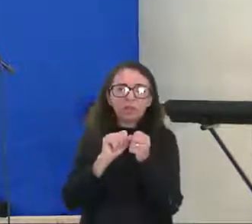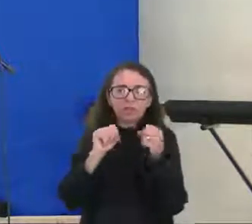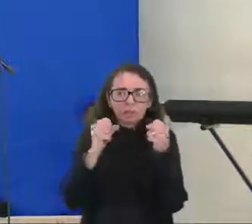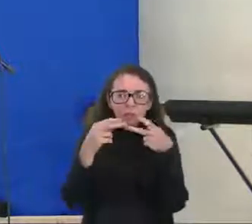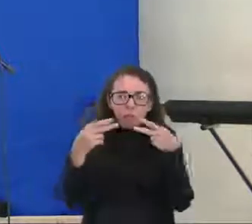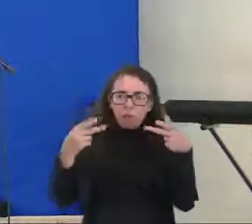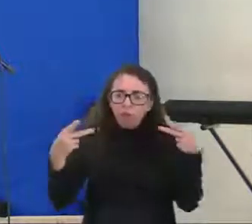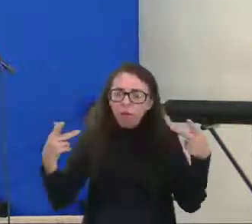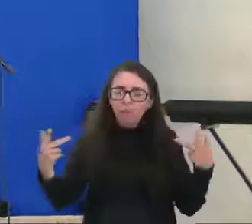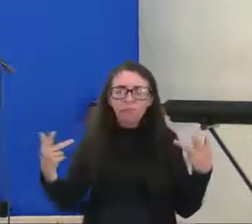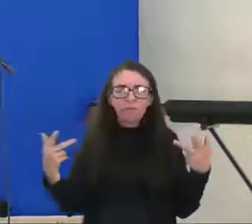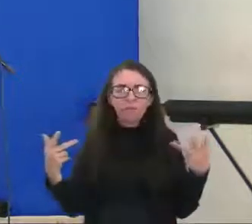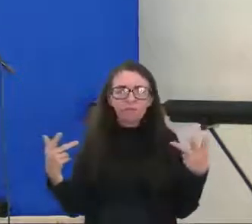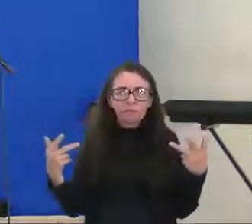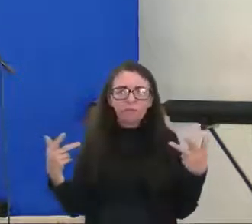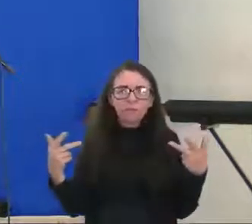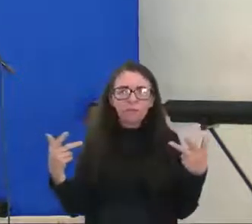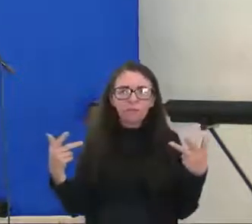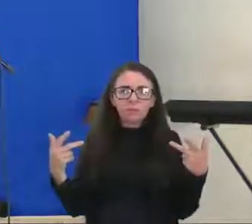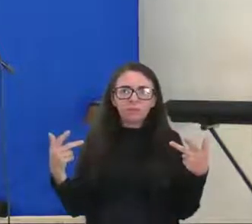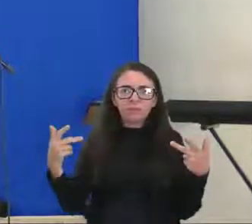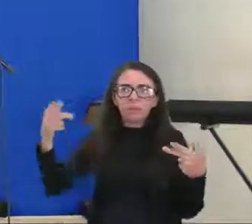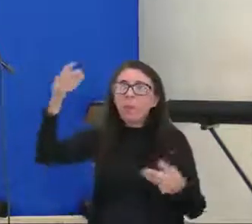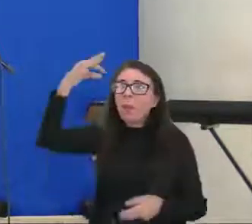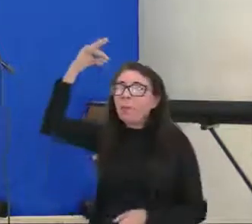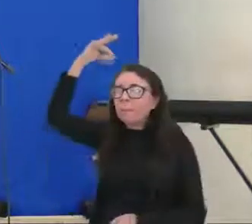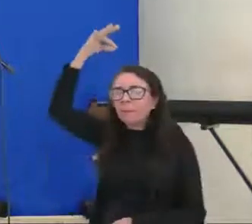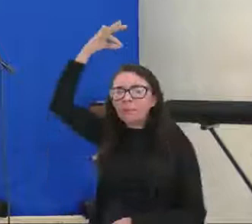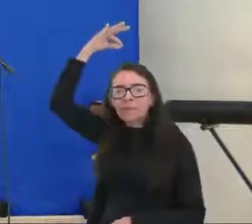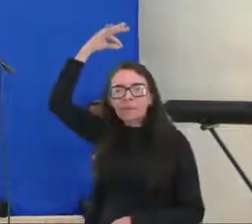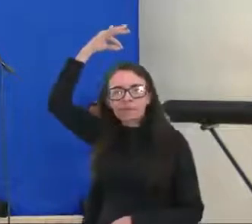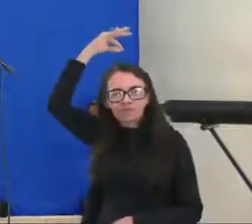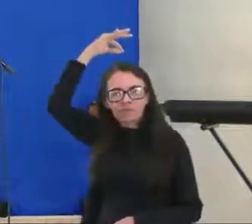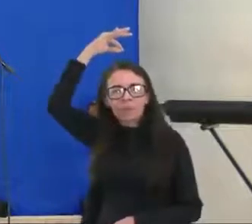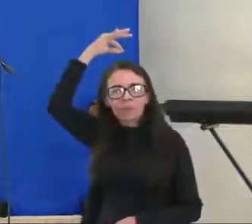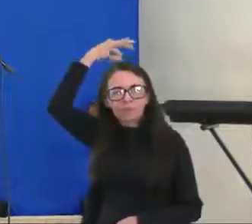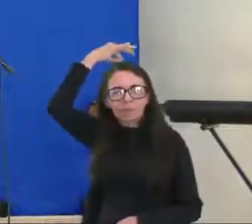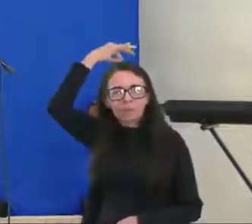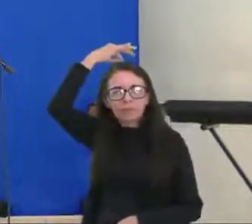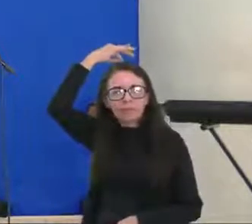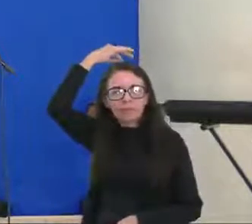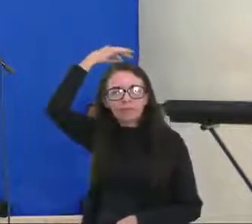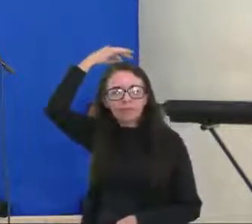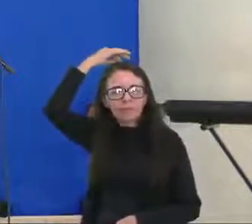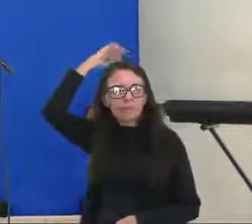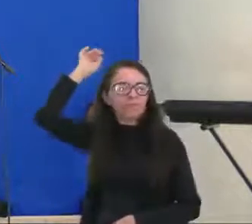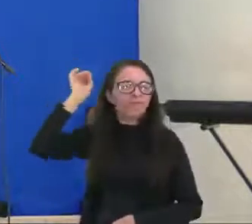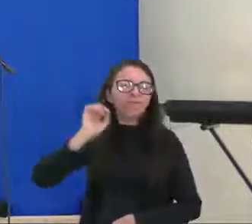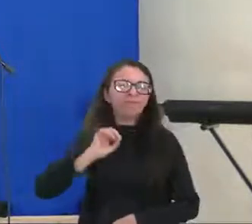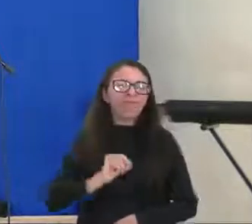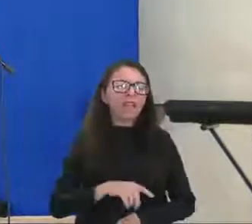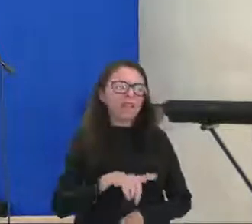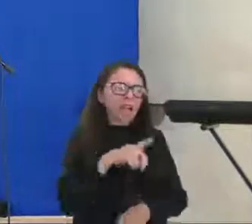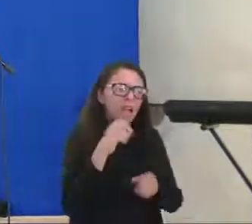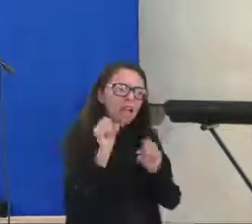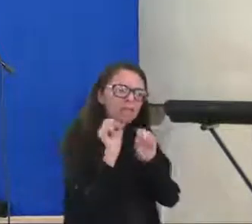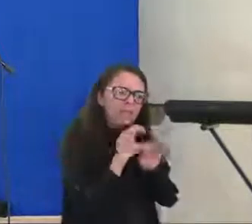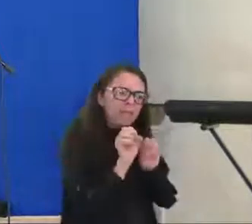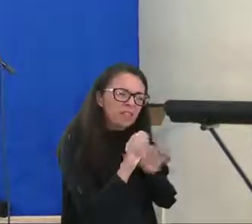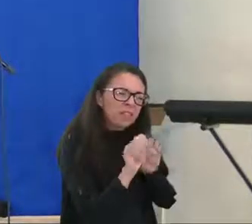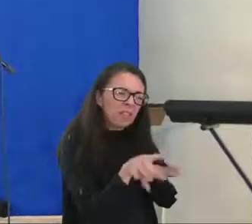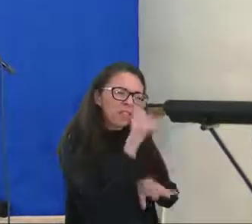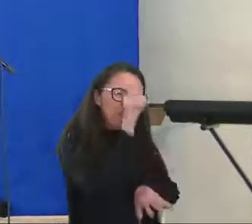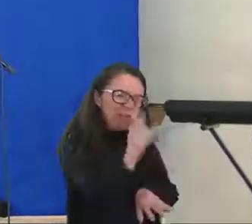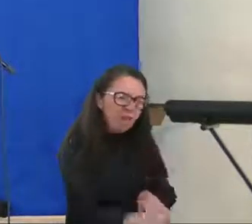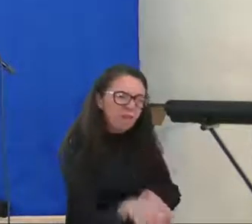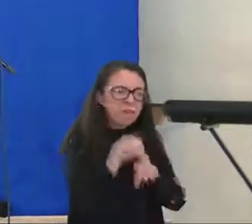né? Mediante o Espírito, a palavra de sabedoria, segundo o mesmo Espírito, a palavra de conhecimento, segundo o mesmo Espírito,